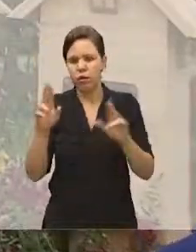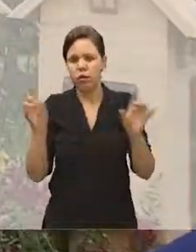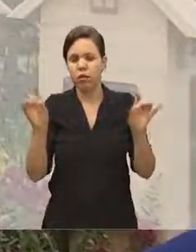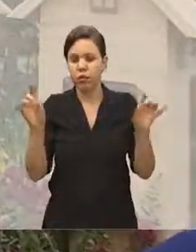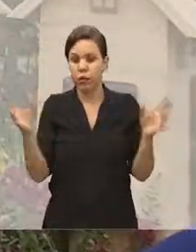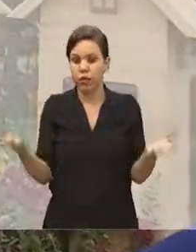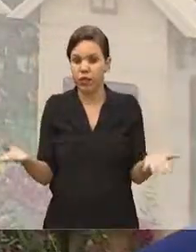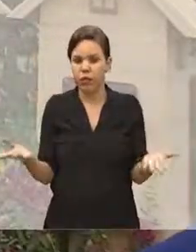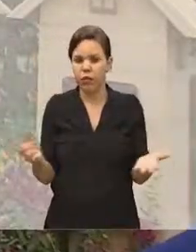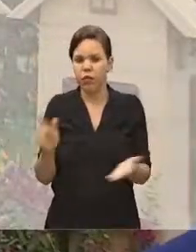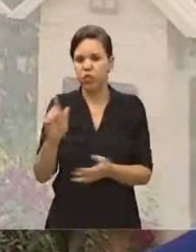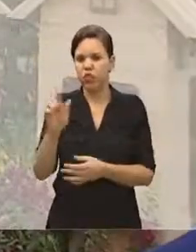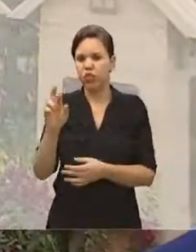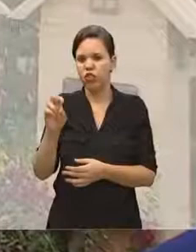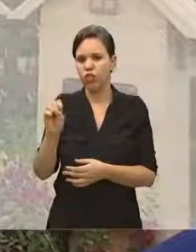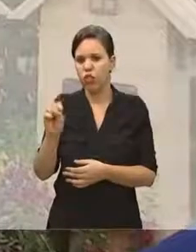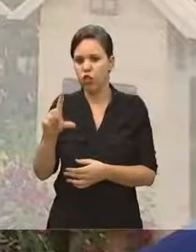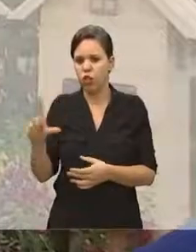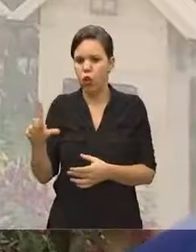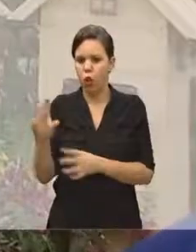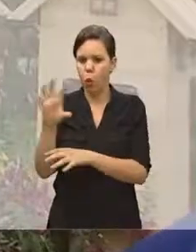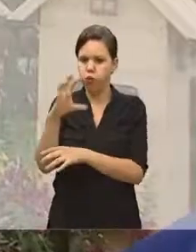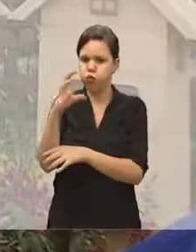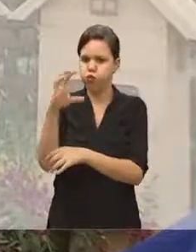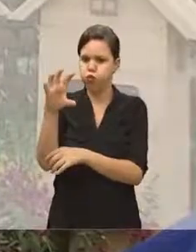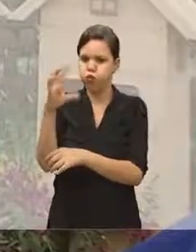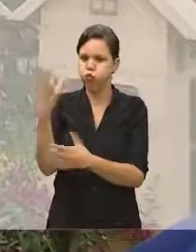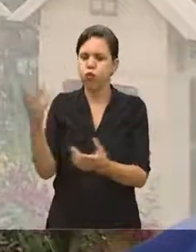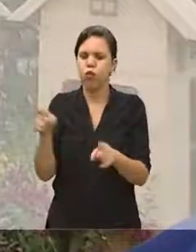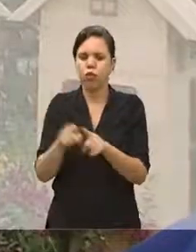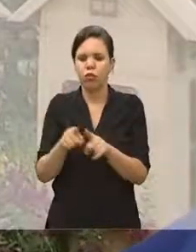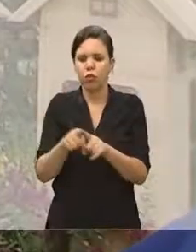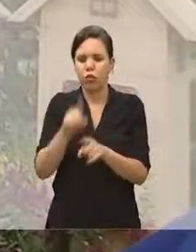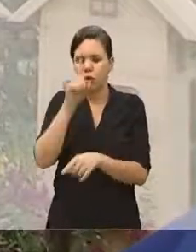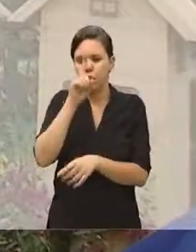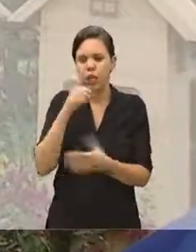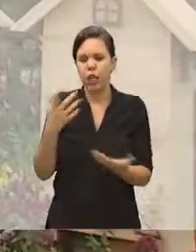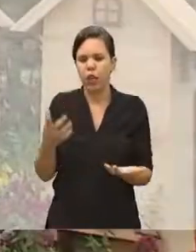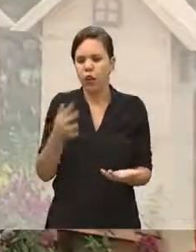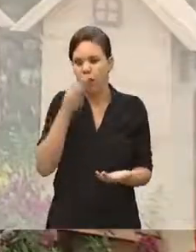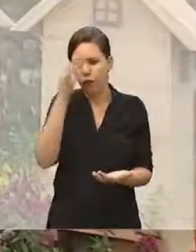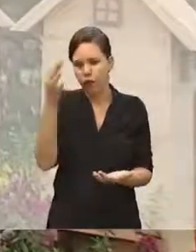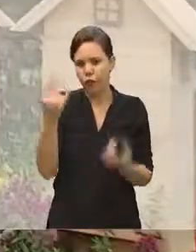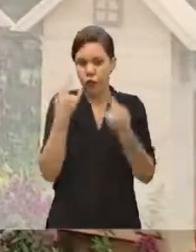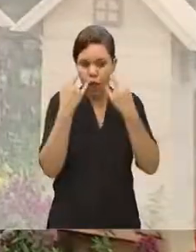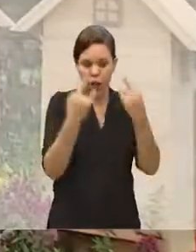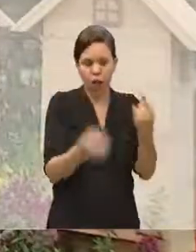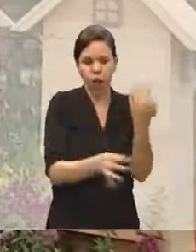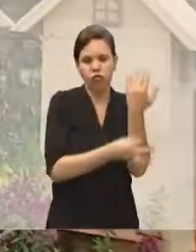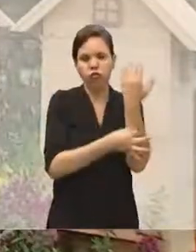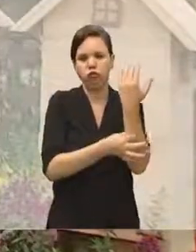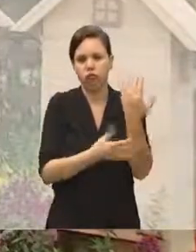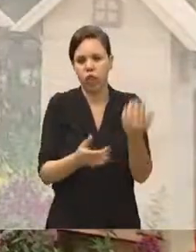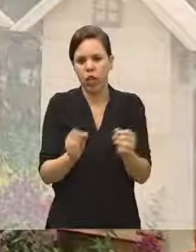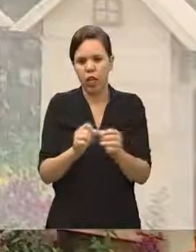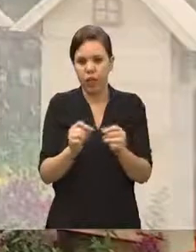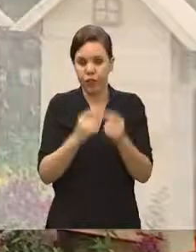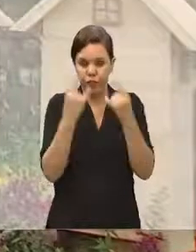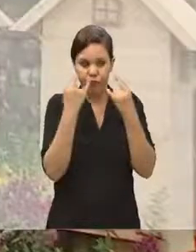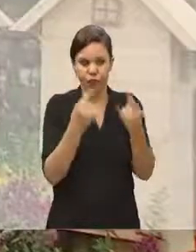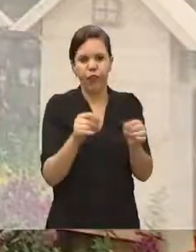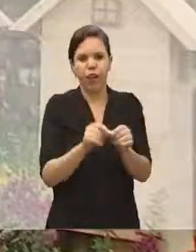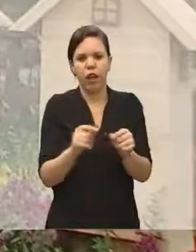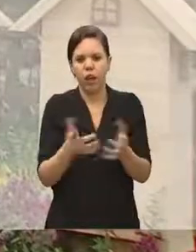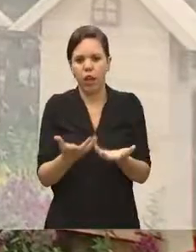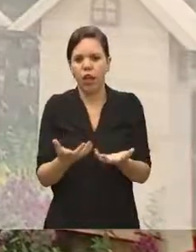também o girassol, a lavanda, penta, tem vários tipos que atraem as abelhas. Se ela quiser começar, ela faz uma isca, né? Existe